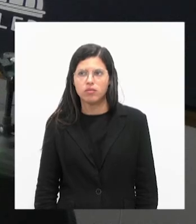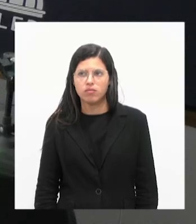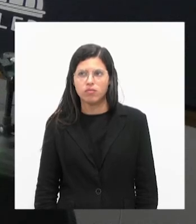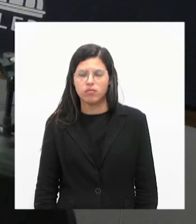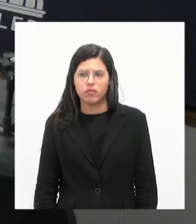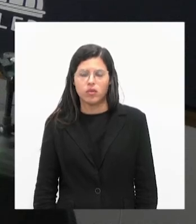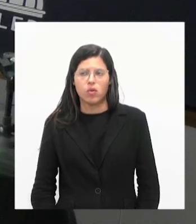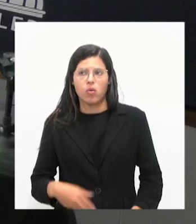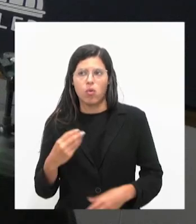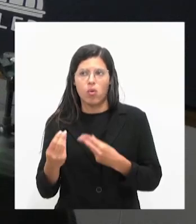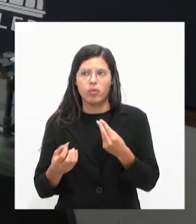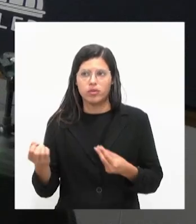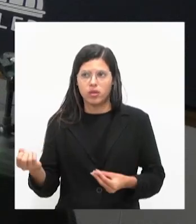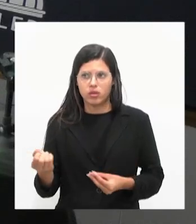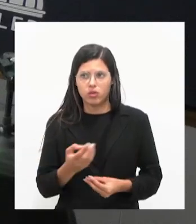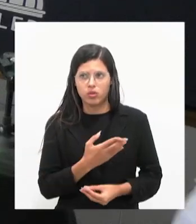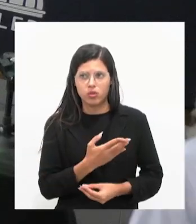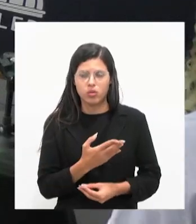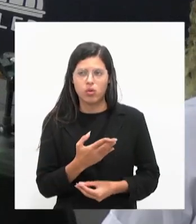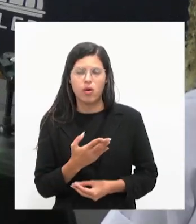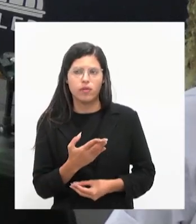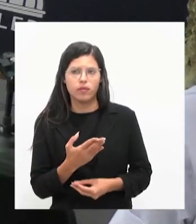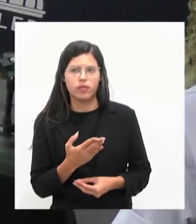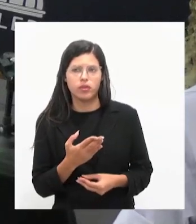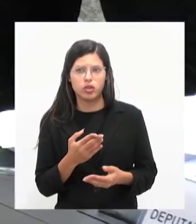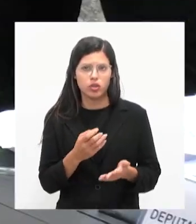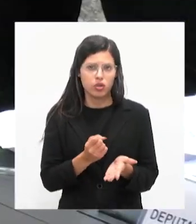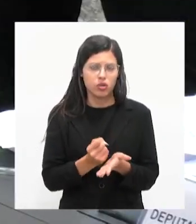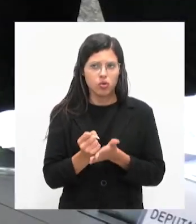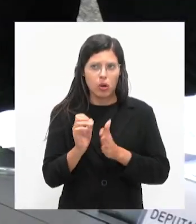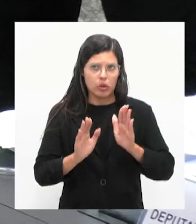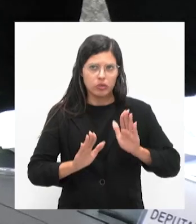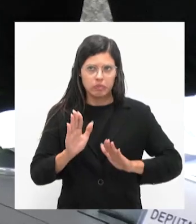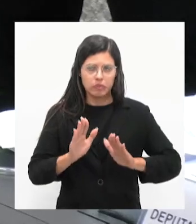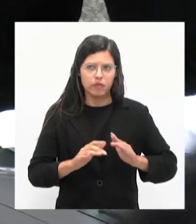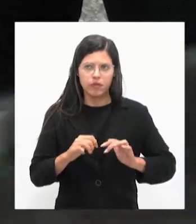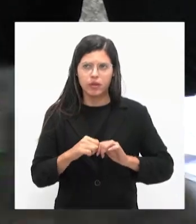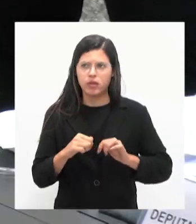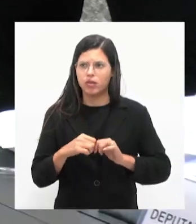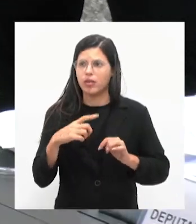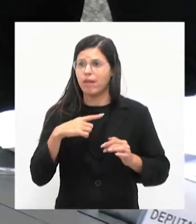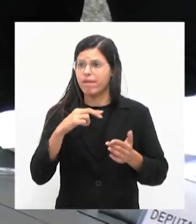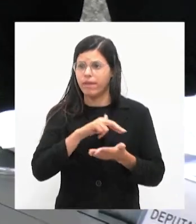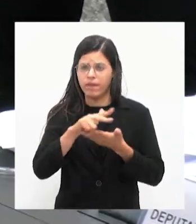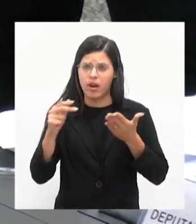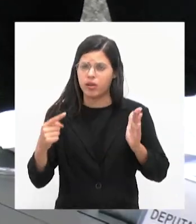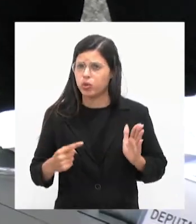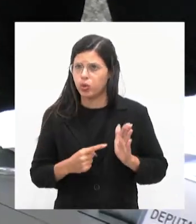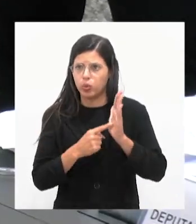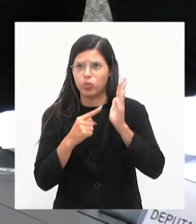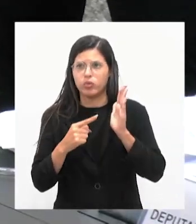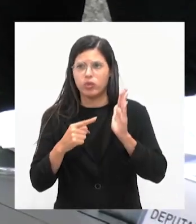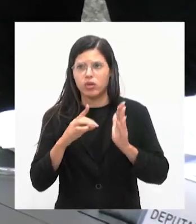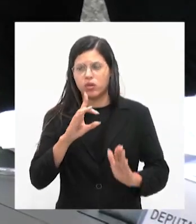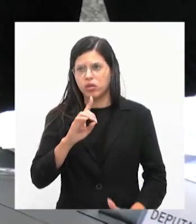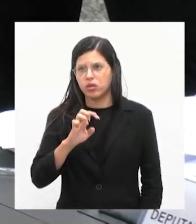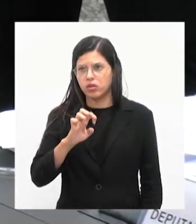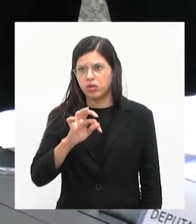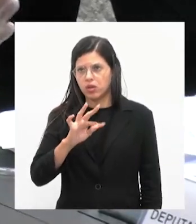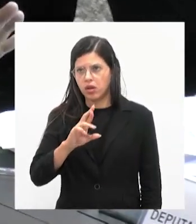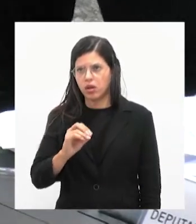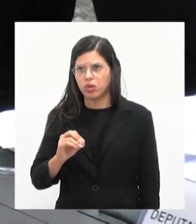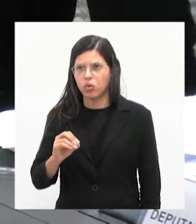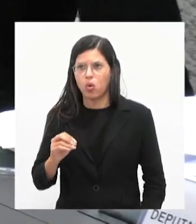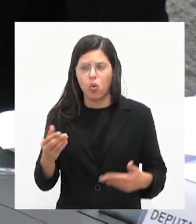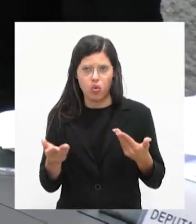dessas novas linhas, essas novas concessões, como foram feitas. Eu tenho diversas denúncias aqui do DETRO, porque na realidade hoje está